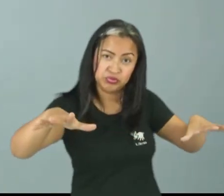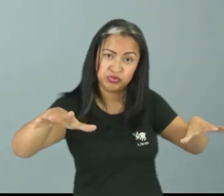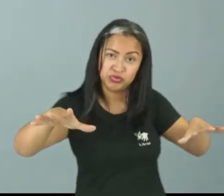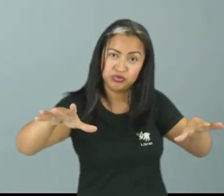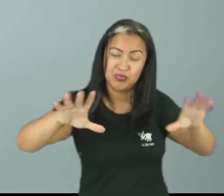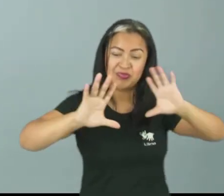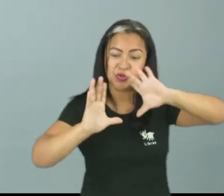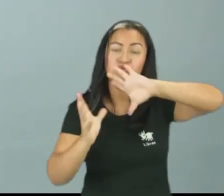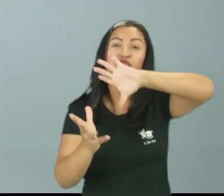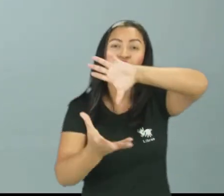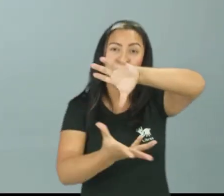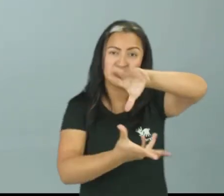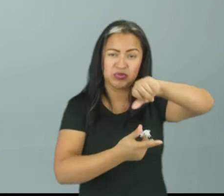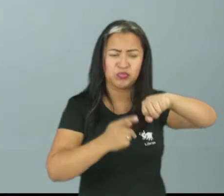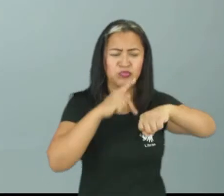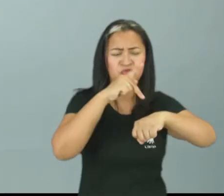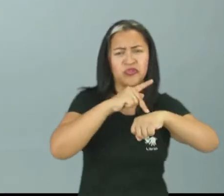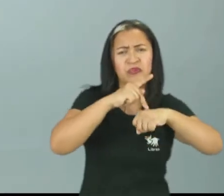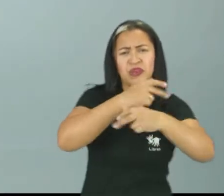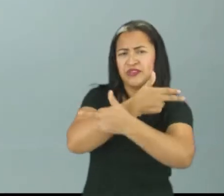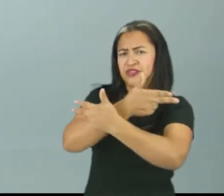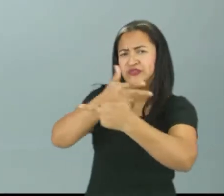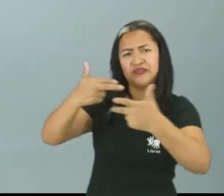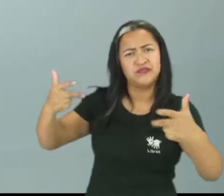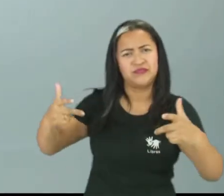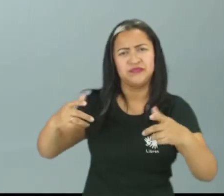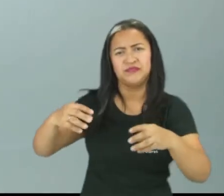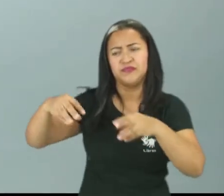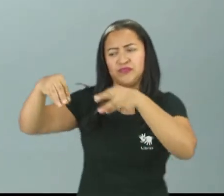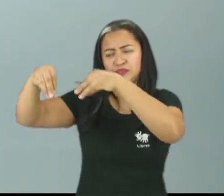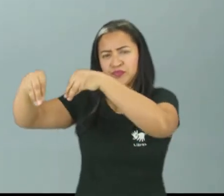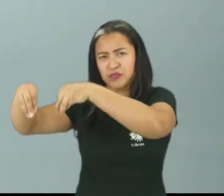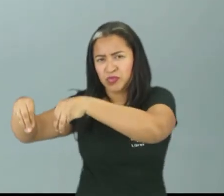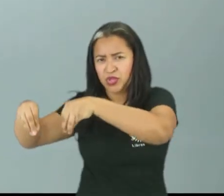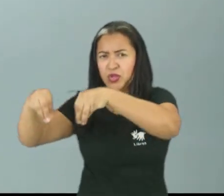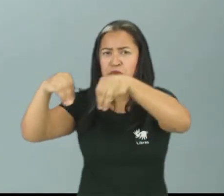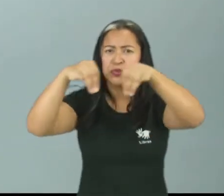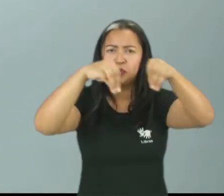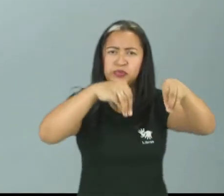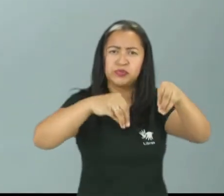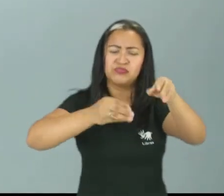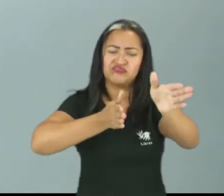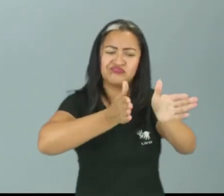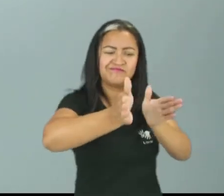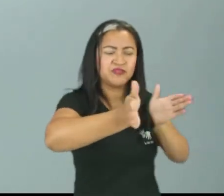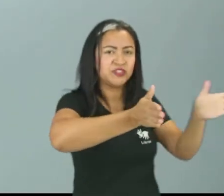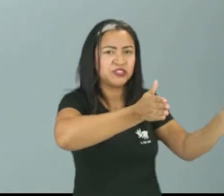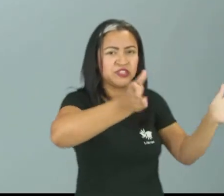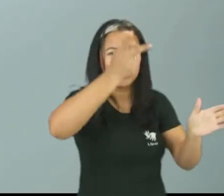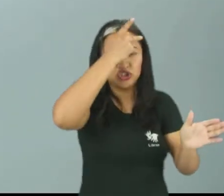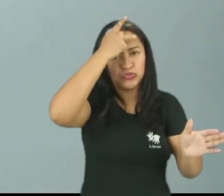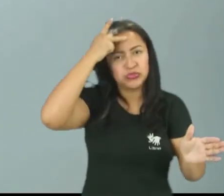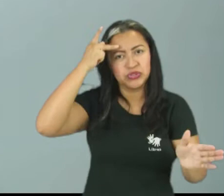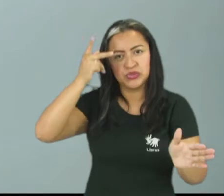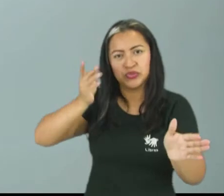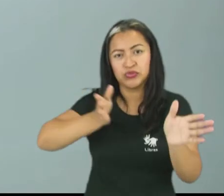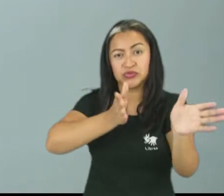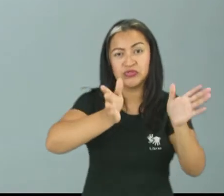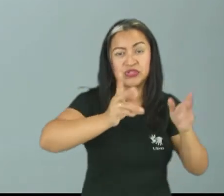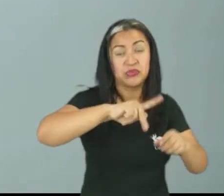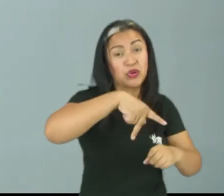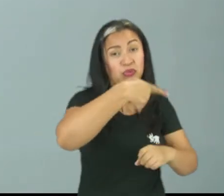outros países, e aí nesse processo diaspórico, né, a gente tem a ressignificação cultural, né,